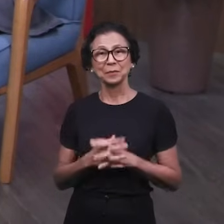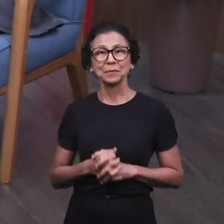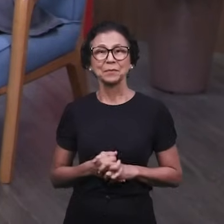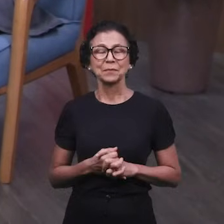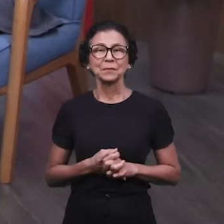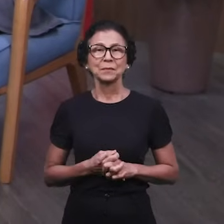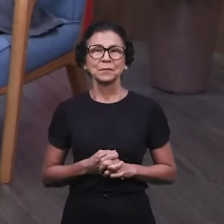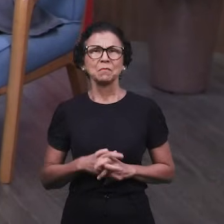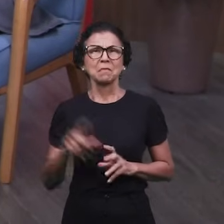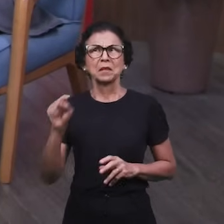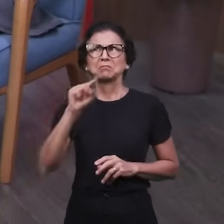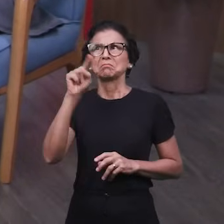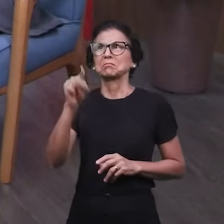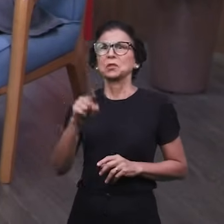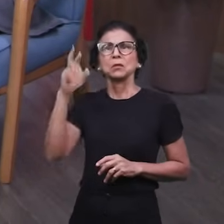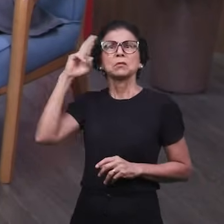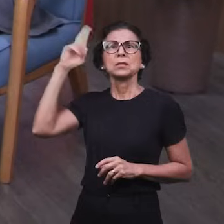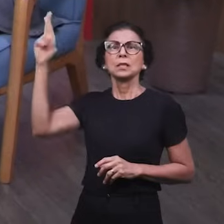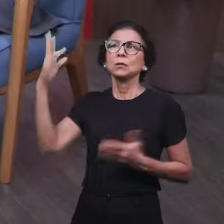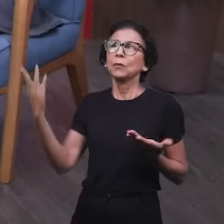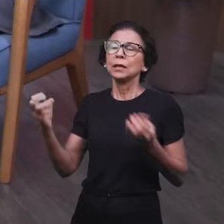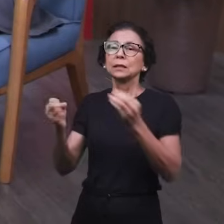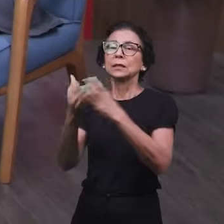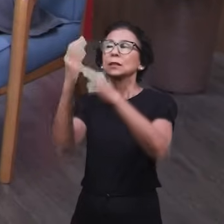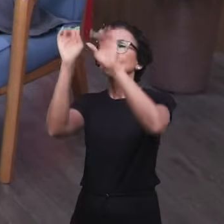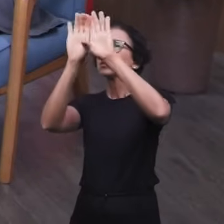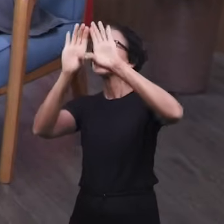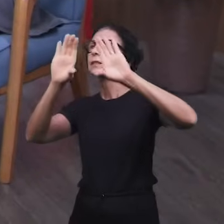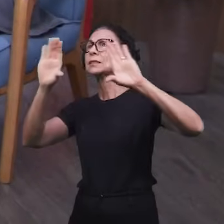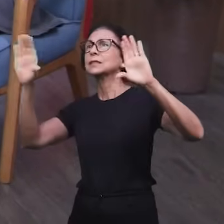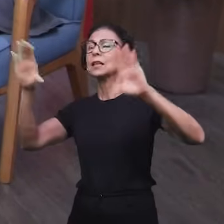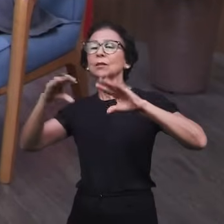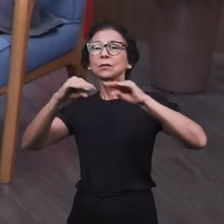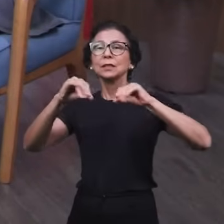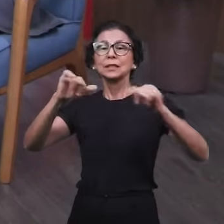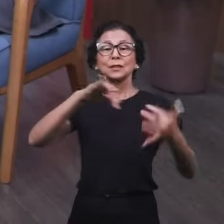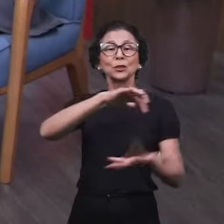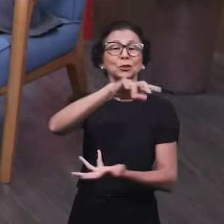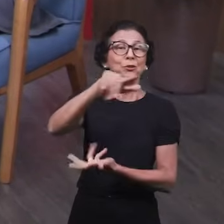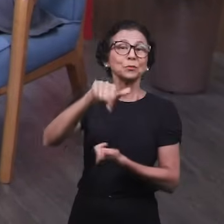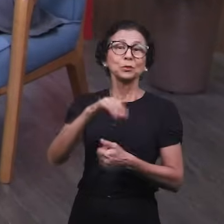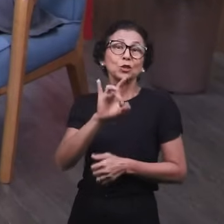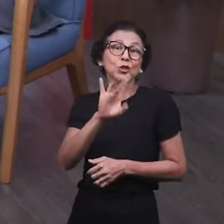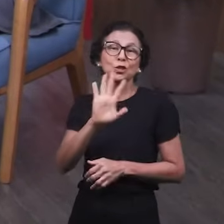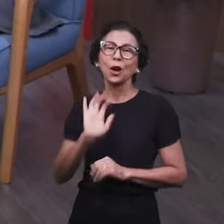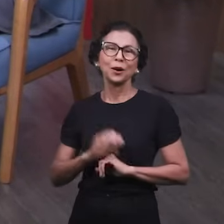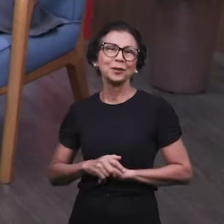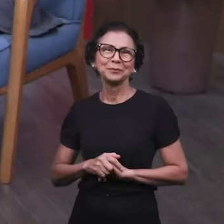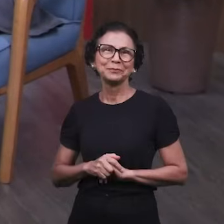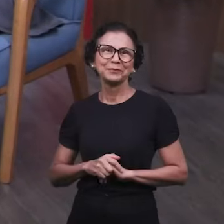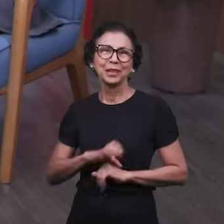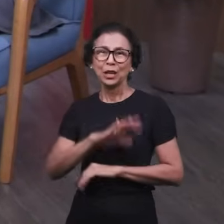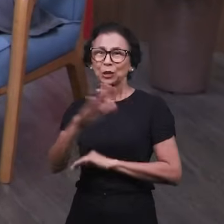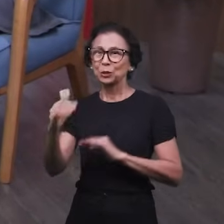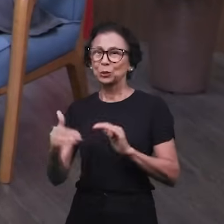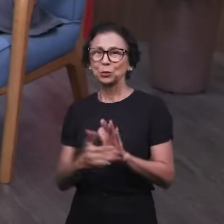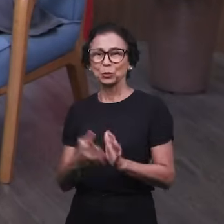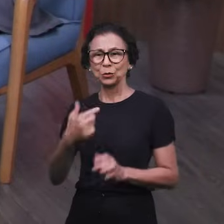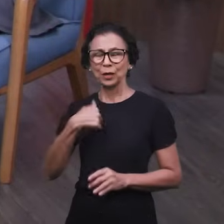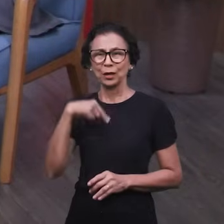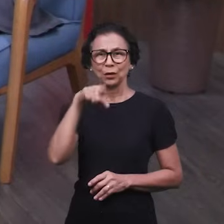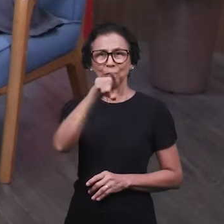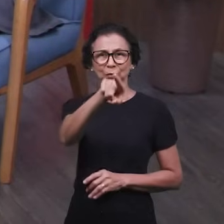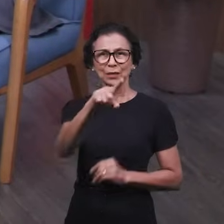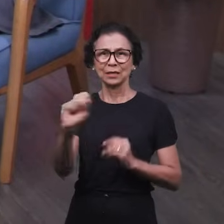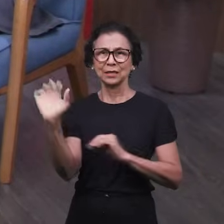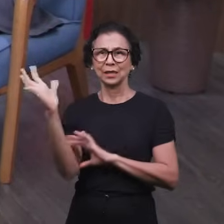O Senhor, que Senhor? O Senhor que fez os céus, ele só fez o céu e a terra, entendeu? Ele só fez tudo que existe, eu, você,